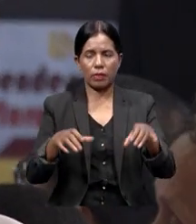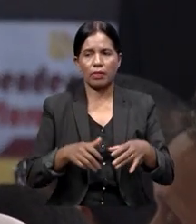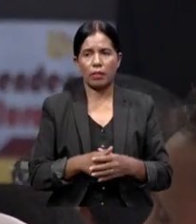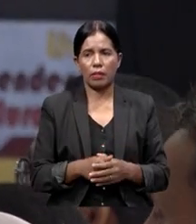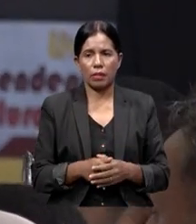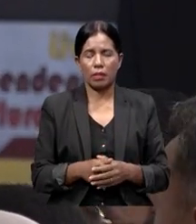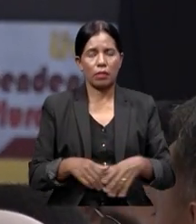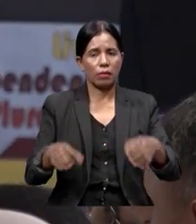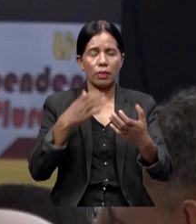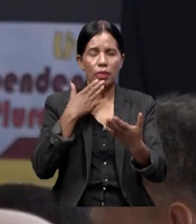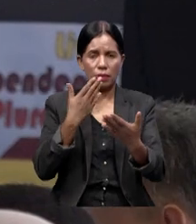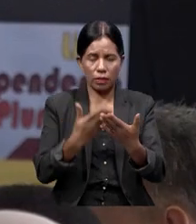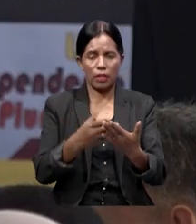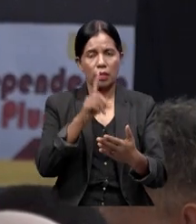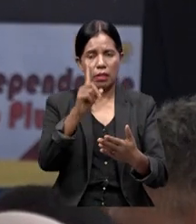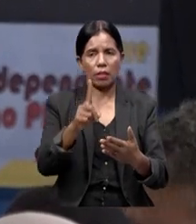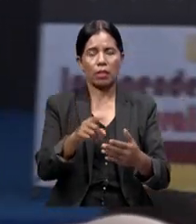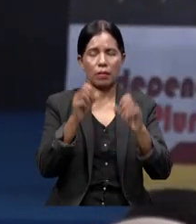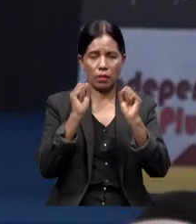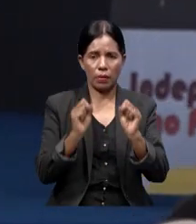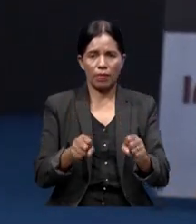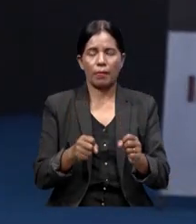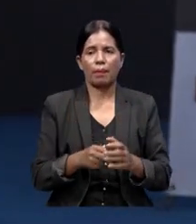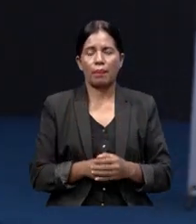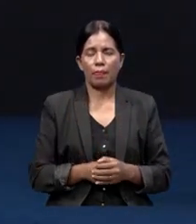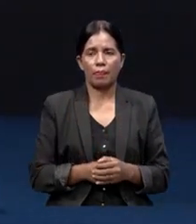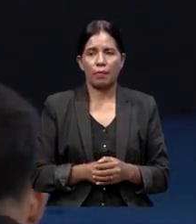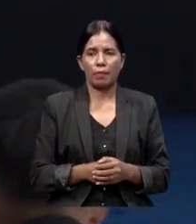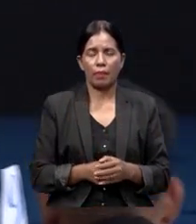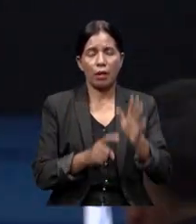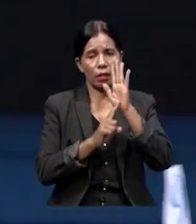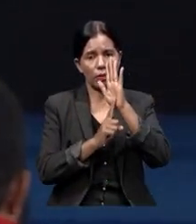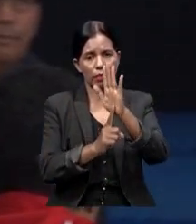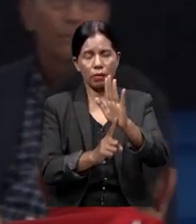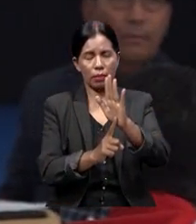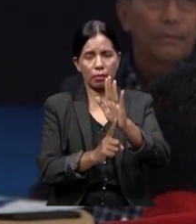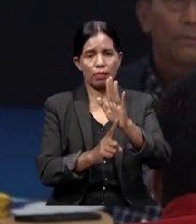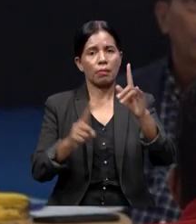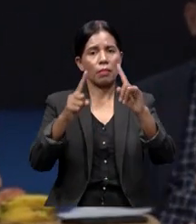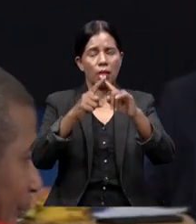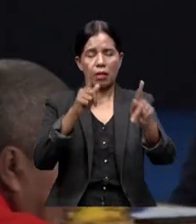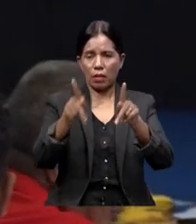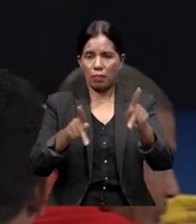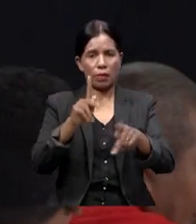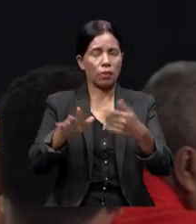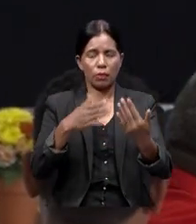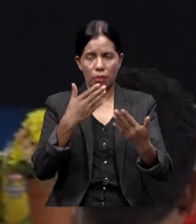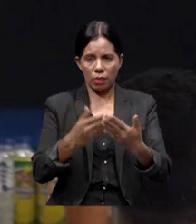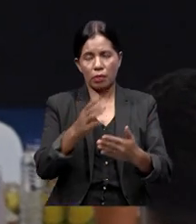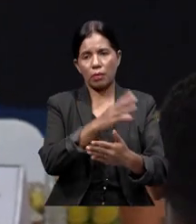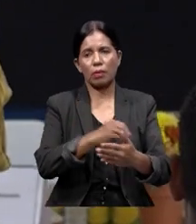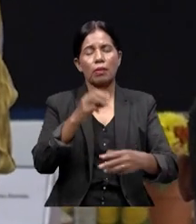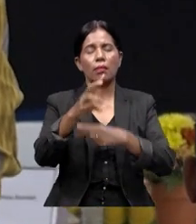Missão líquida, tudo é tudo para o povo também. Não morre para o